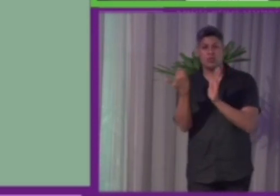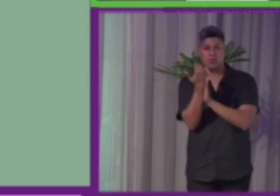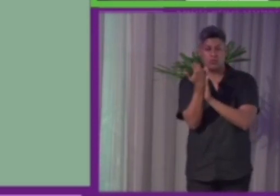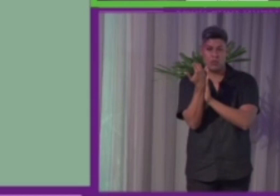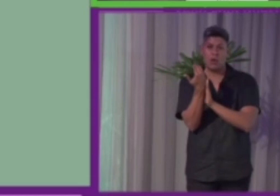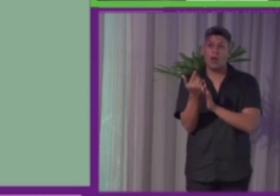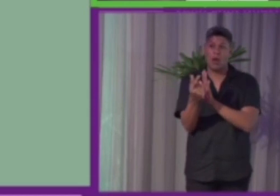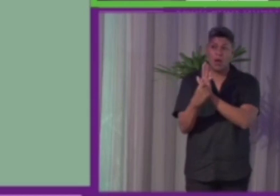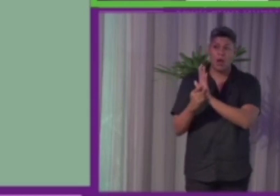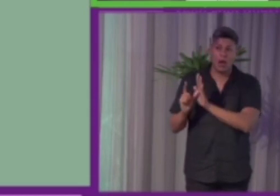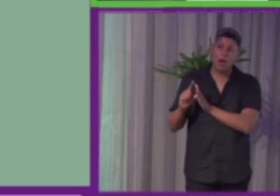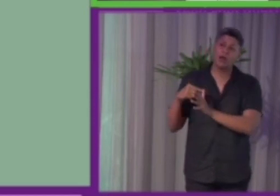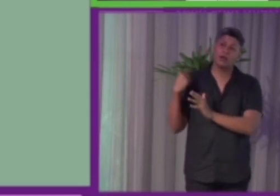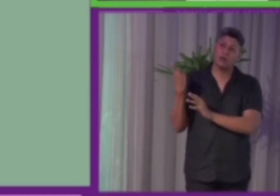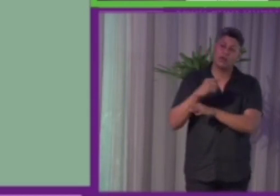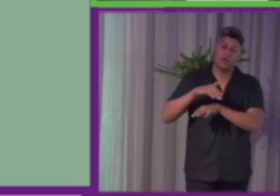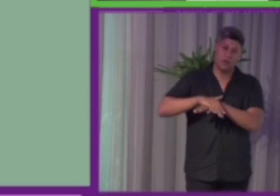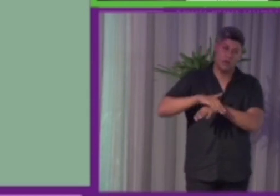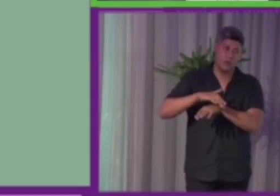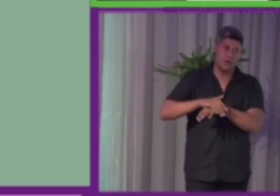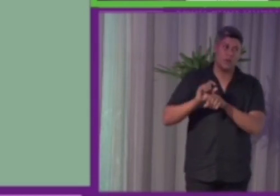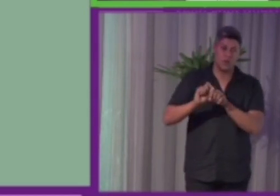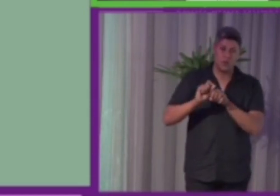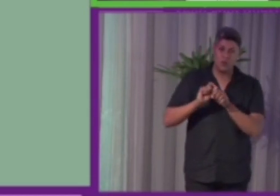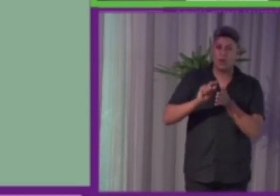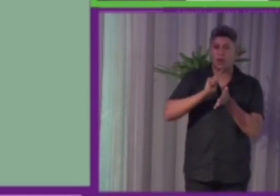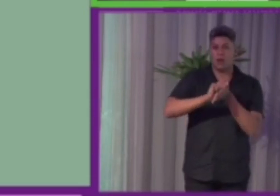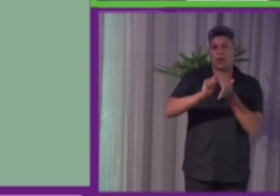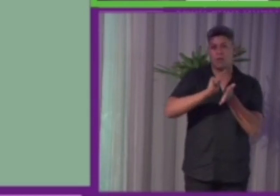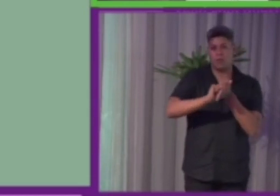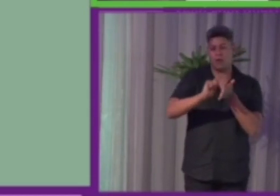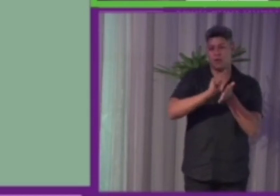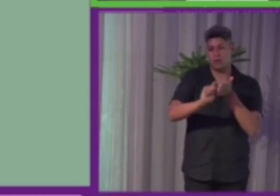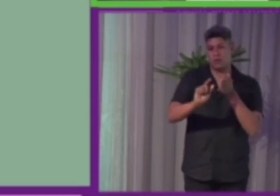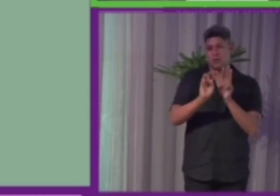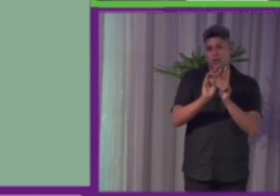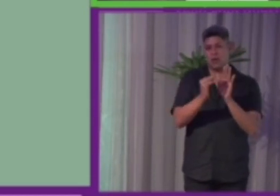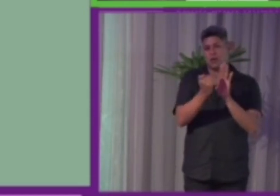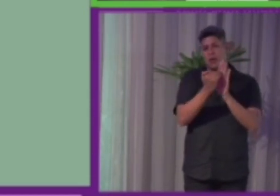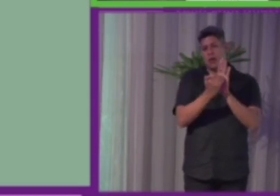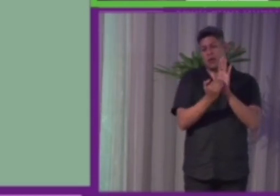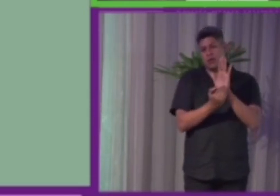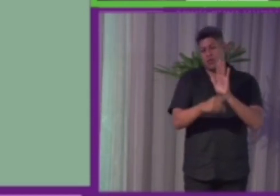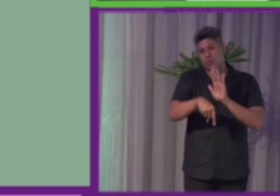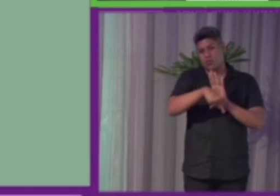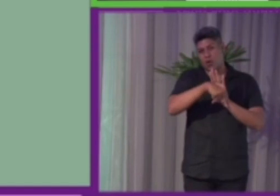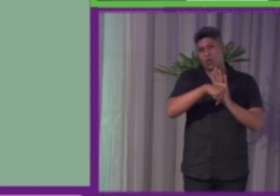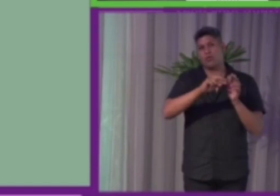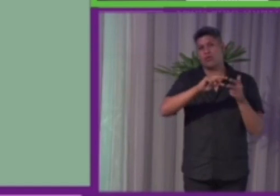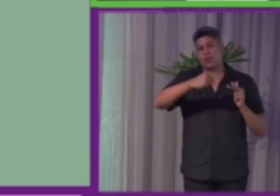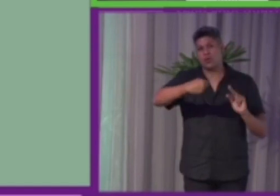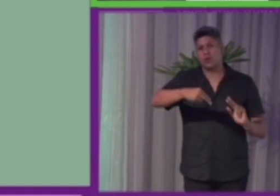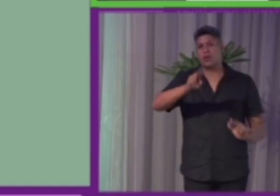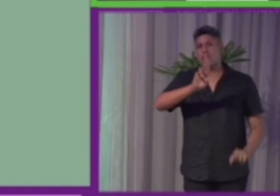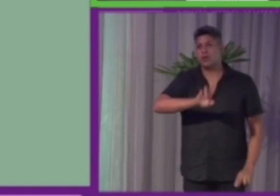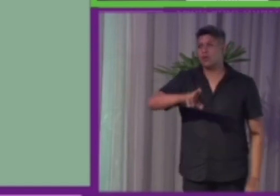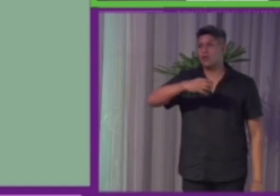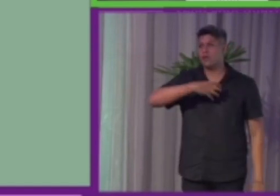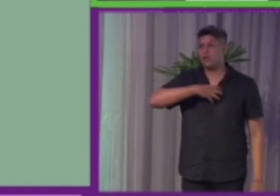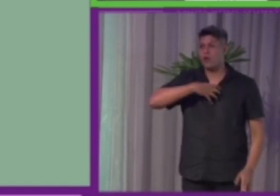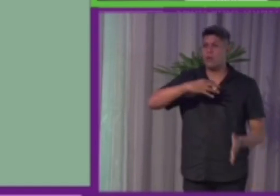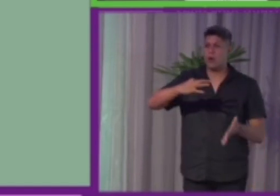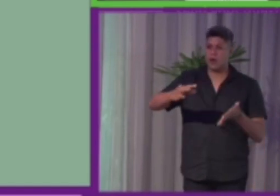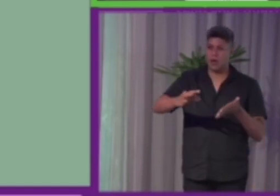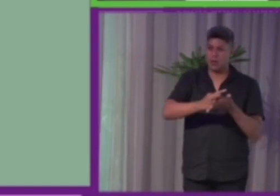nada, nós fizemos uma grande limpeza no nosso banco de dados em relação aos dados de genética, usando uma forma de cadastrar